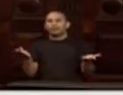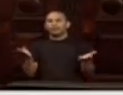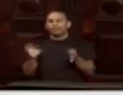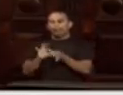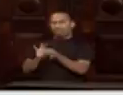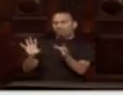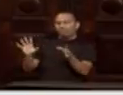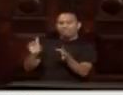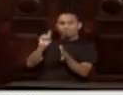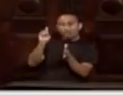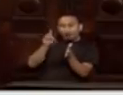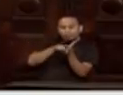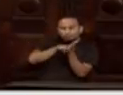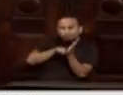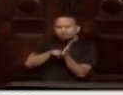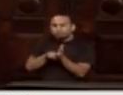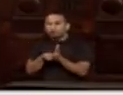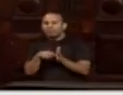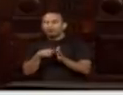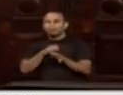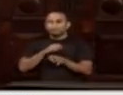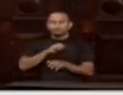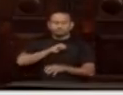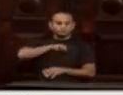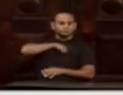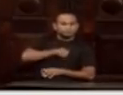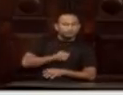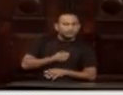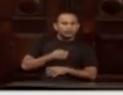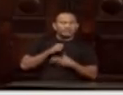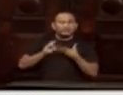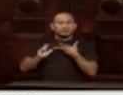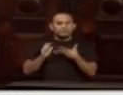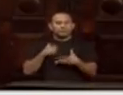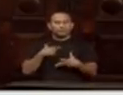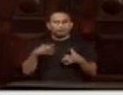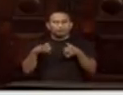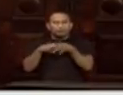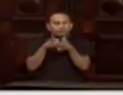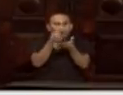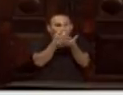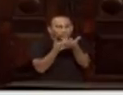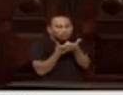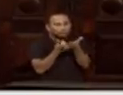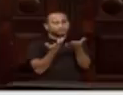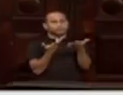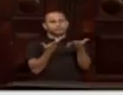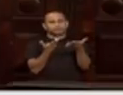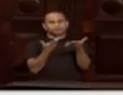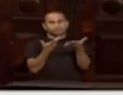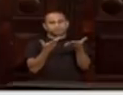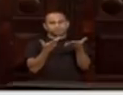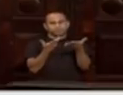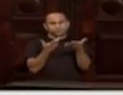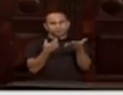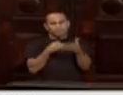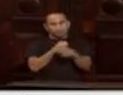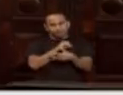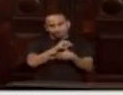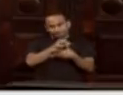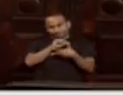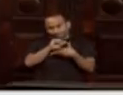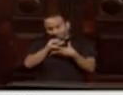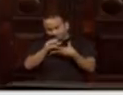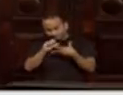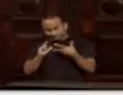fiscaliza o executivo não é fiscalizado pelo tribunal de contas nesta relação é do tribunal de contas poder legislativo e